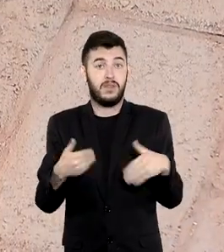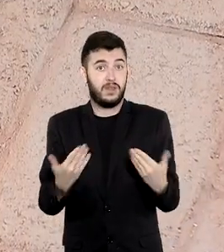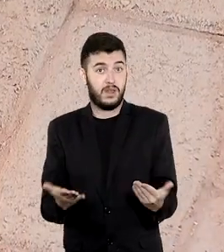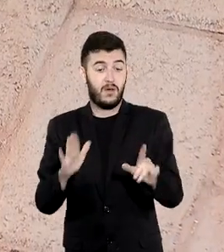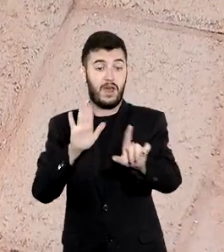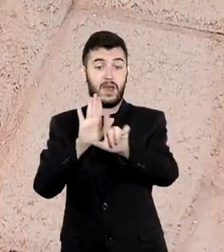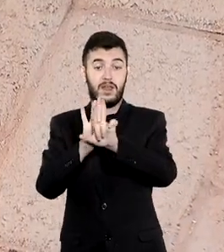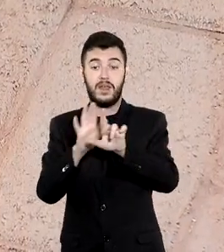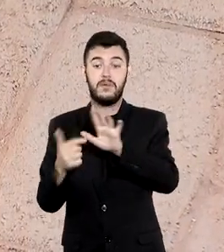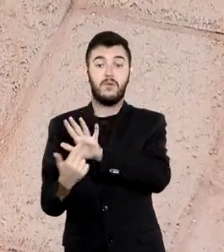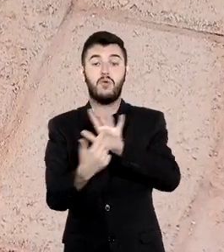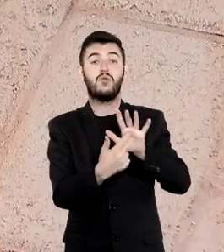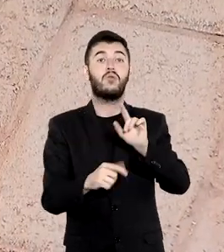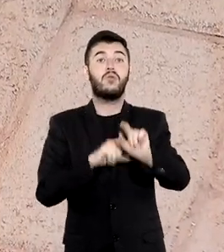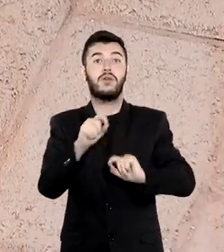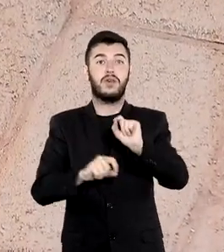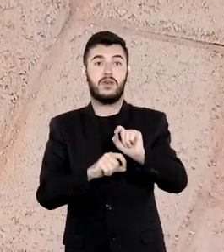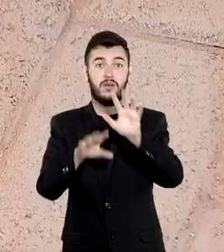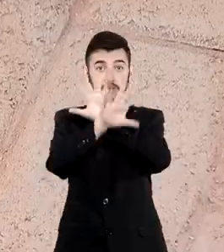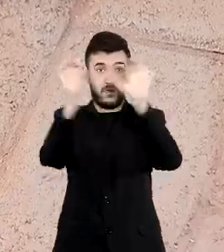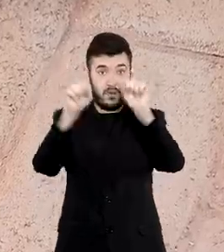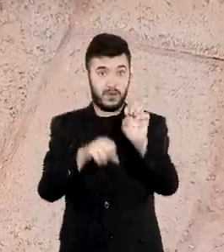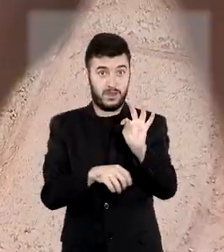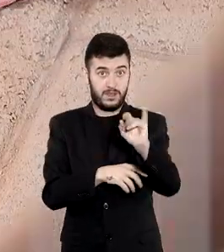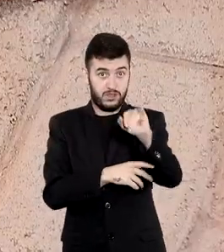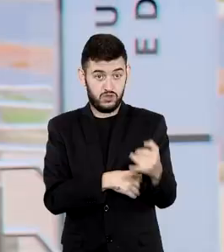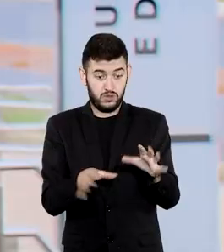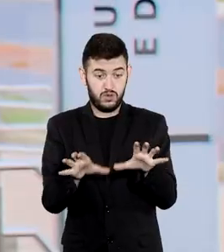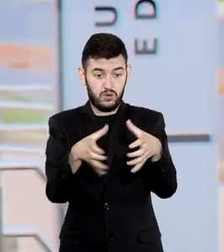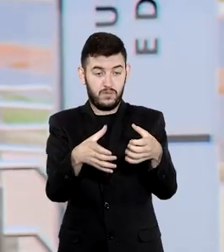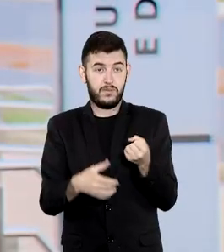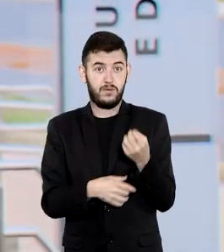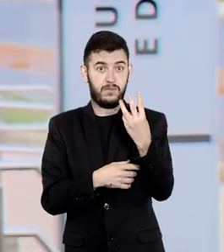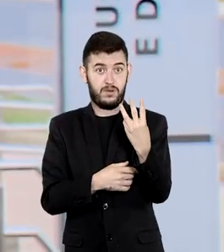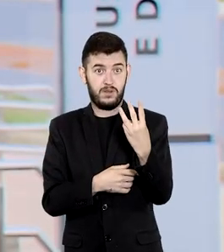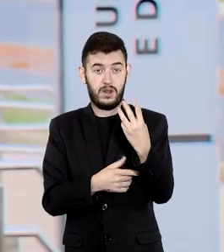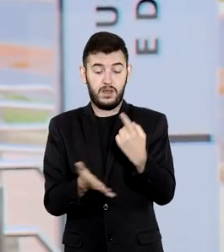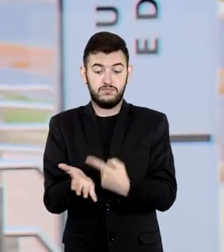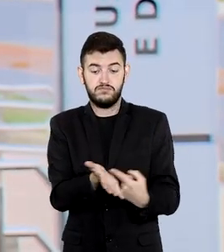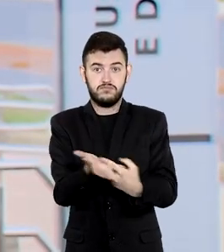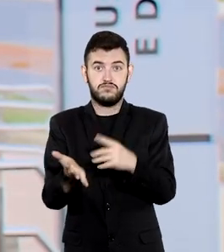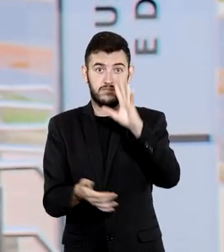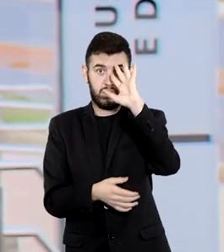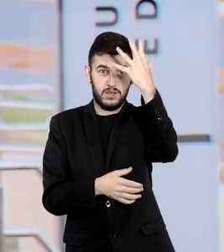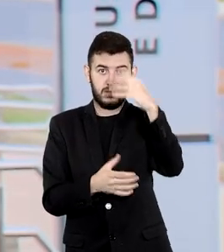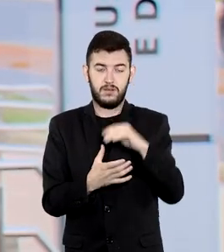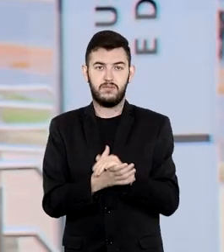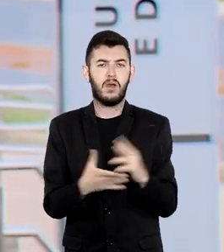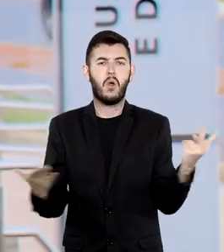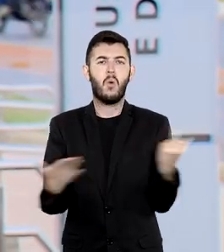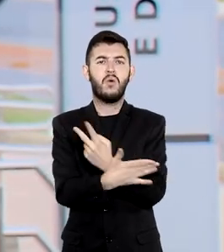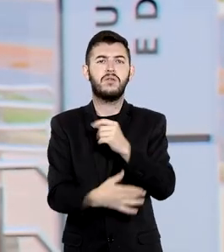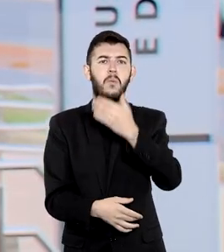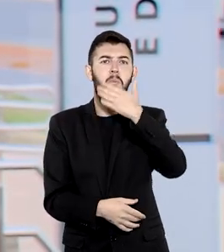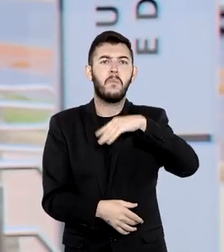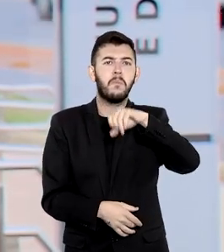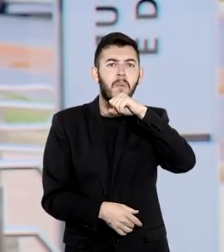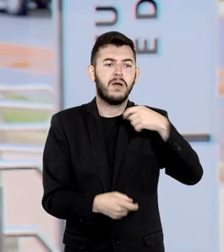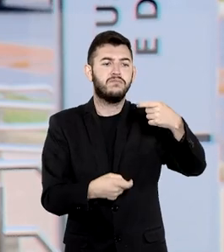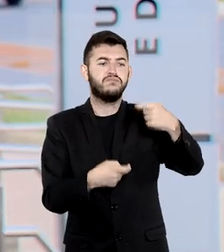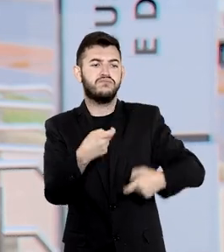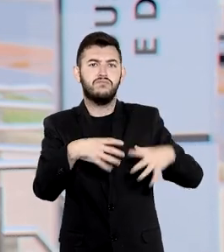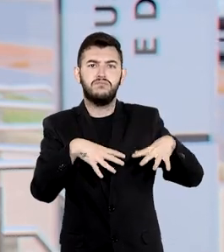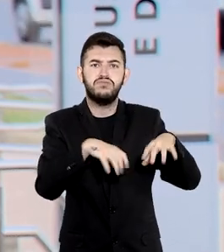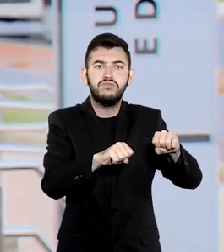STJ pacificou uma divergência existente no tribunal. O caso julgado trata de estupro cometido pelo pai contra a